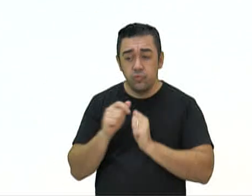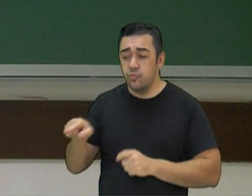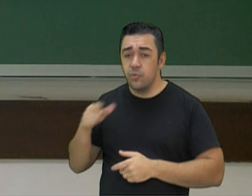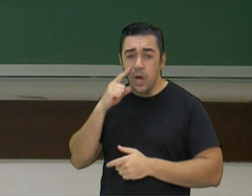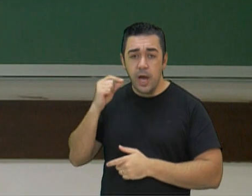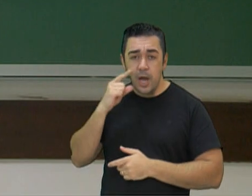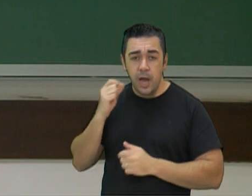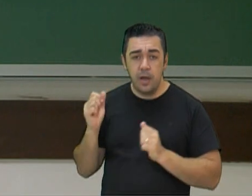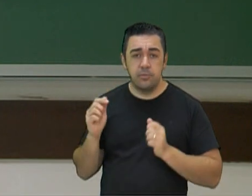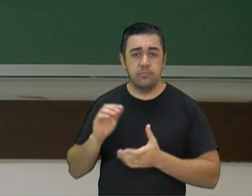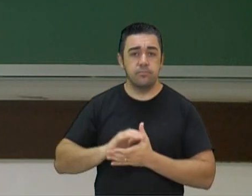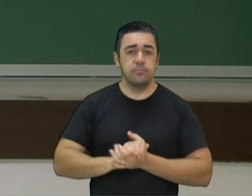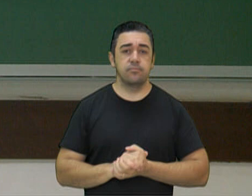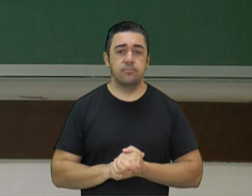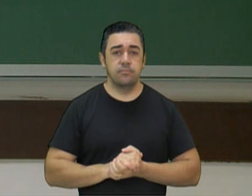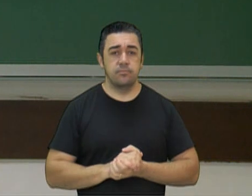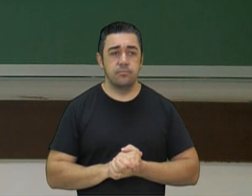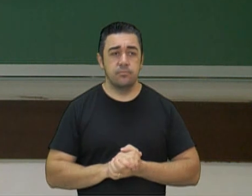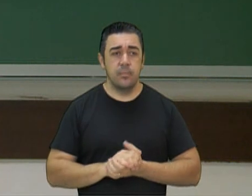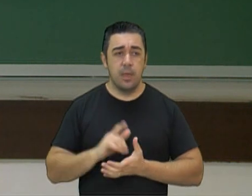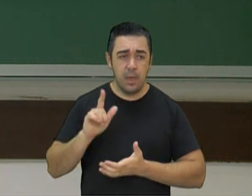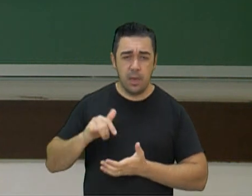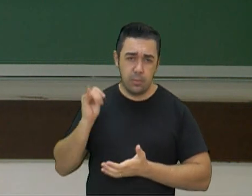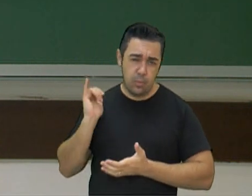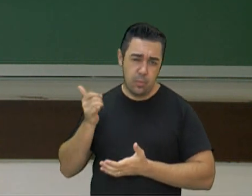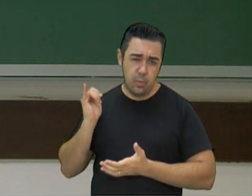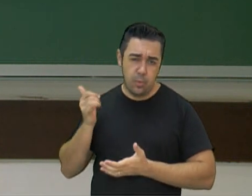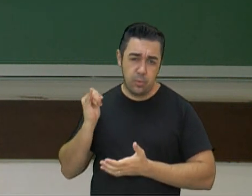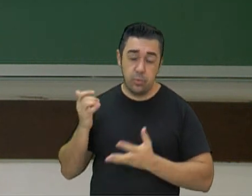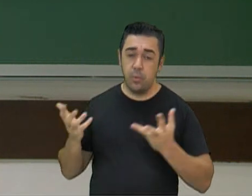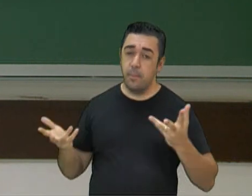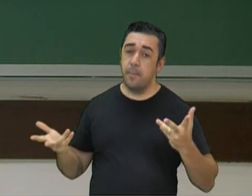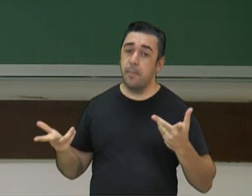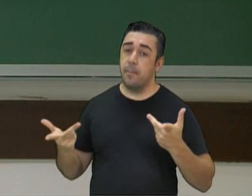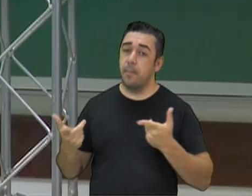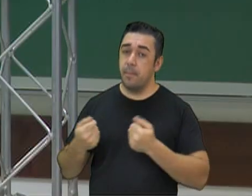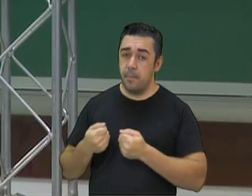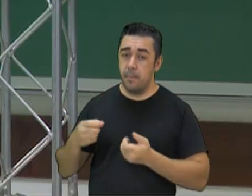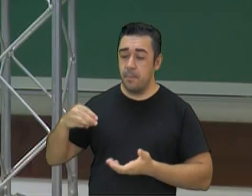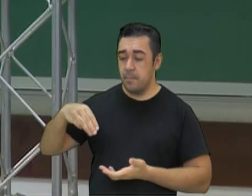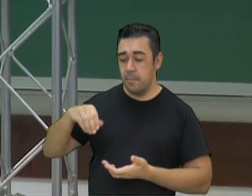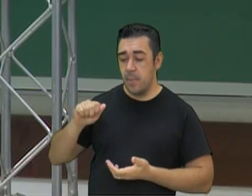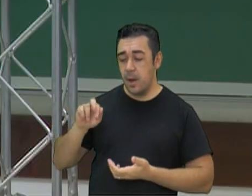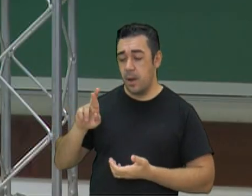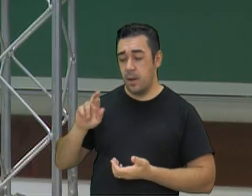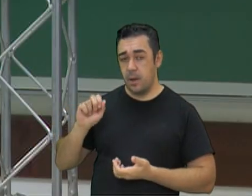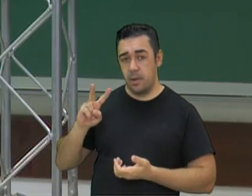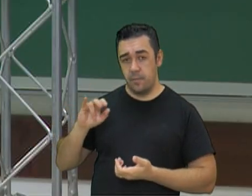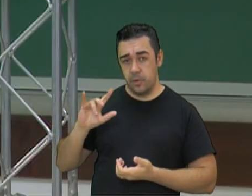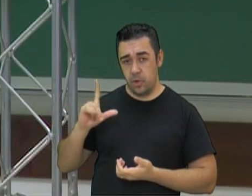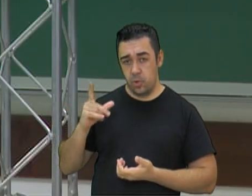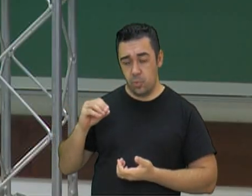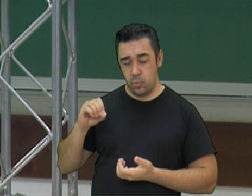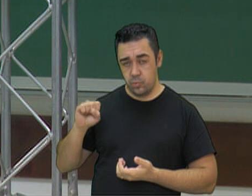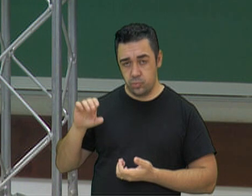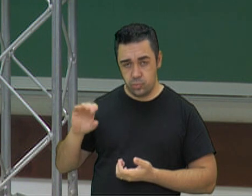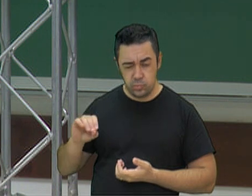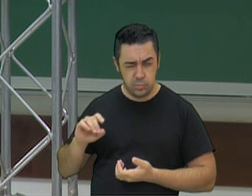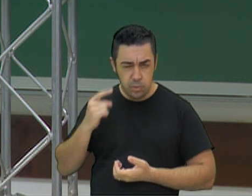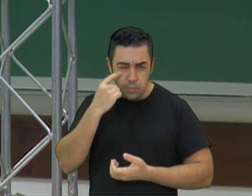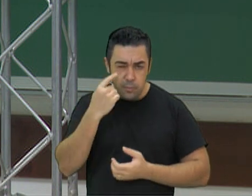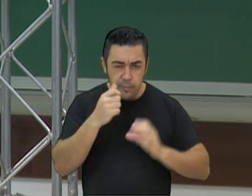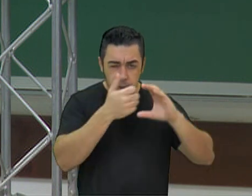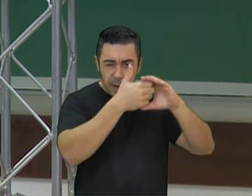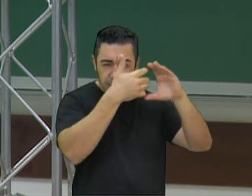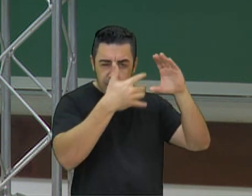gato. Então, é um conto que a gente chama na literatura de conto maravilhoso. Né? Vamos ver quais são as características